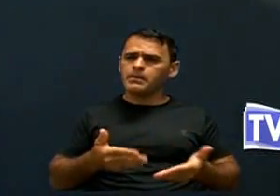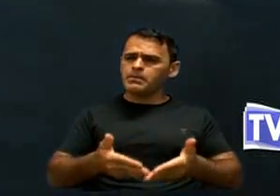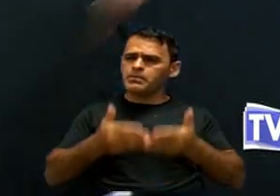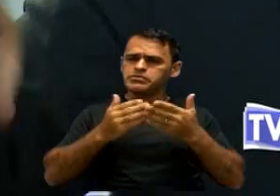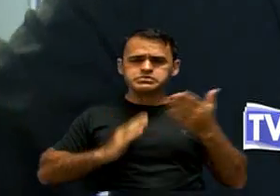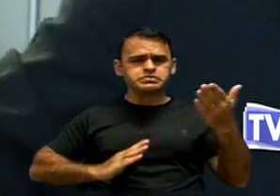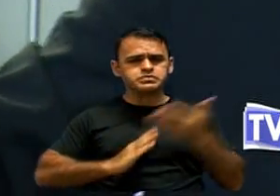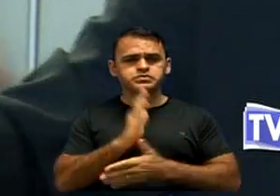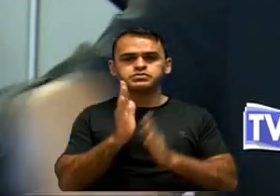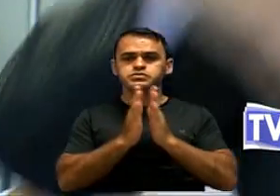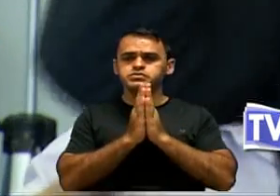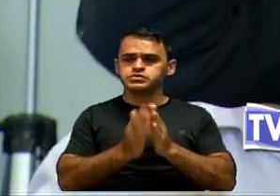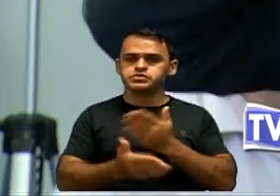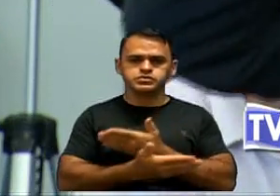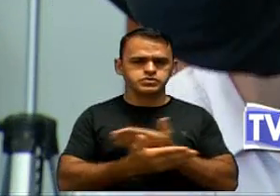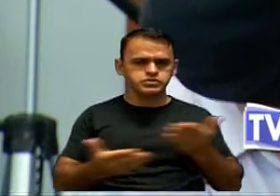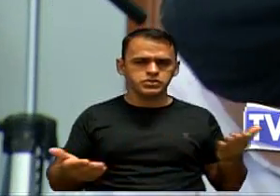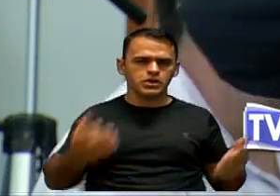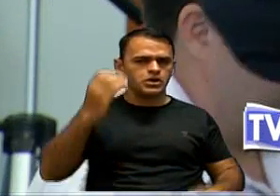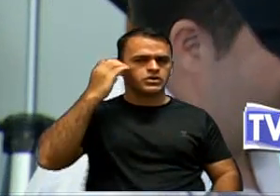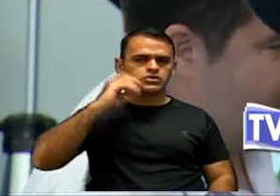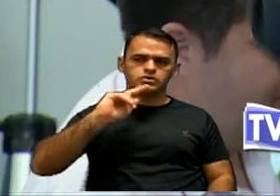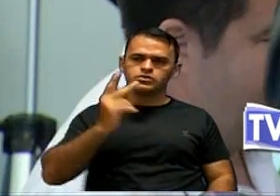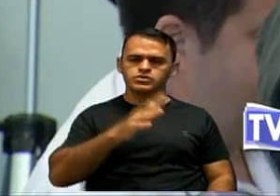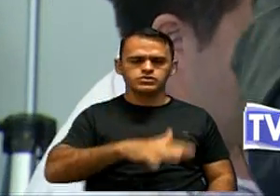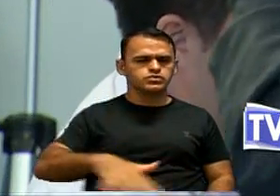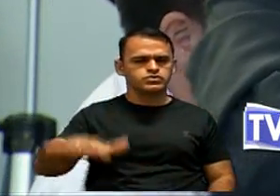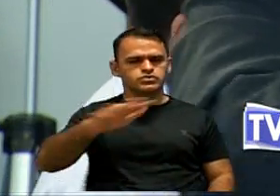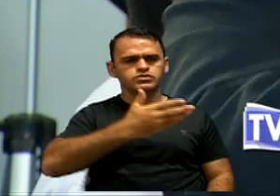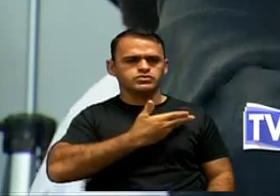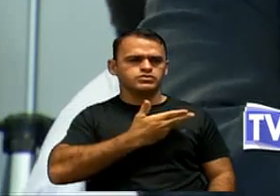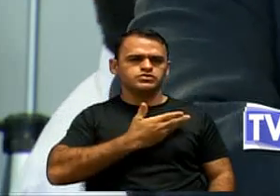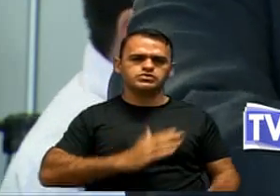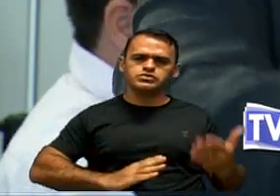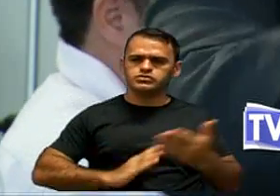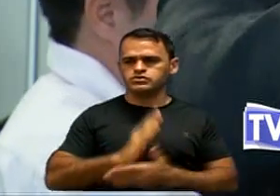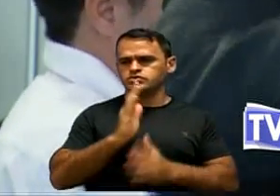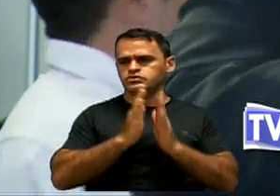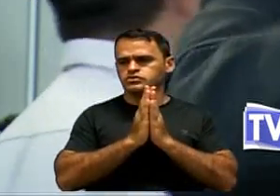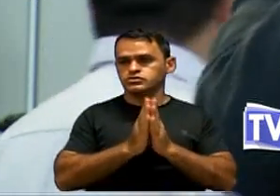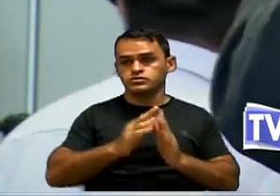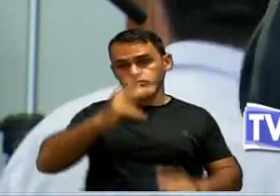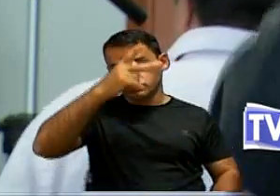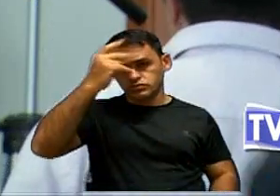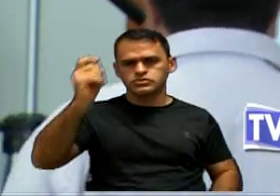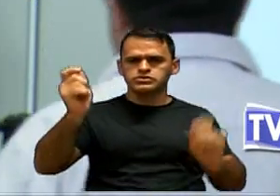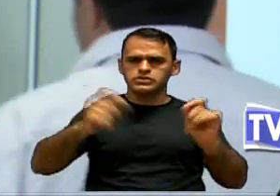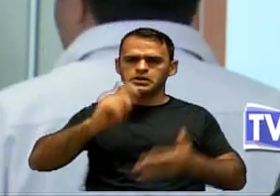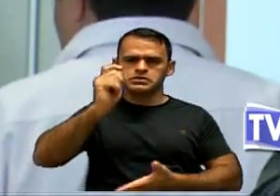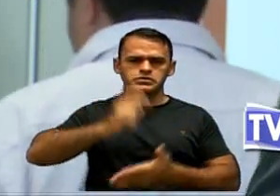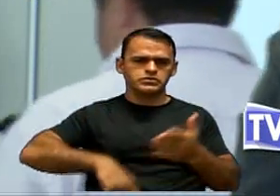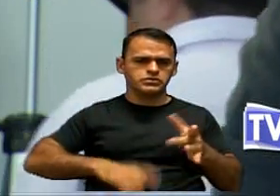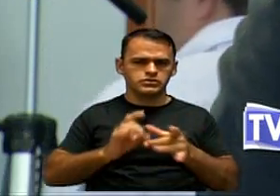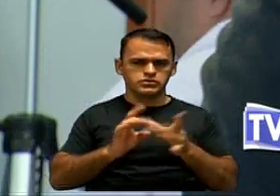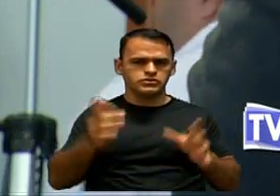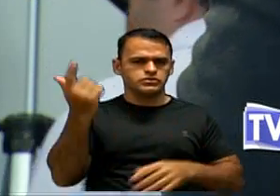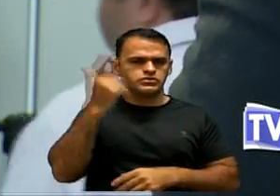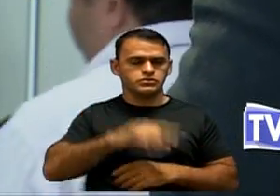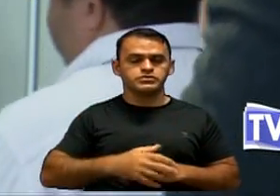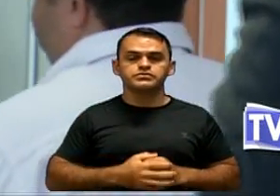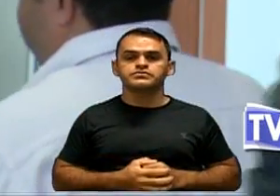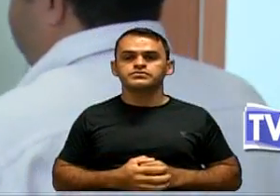colegas aqui, eu quero agradecer a todos, o Hudson, a todos os colegas, que agora a gente possa aprovar e o prefeito possa autorizar também. Continua em discussão